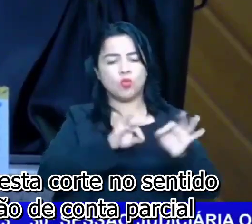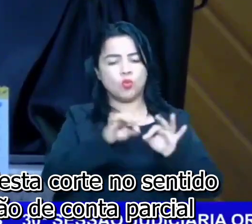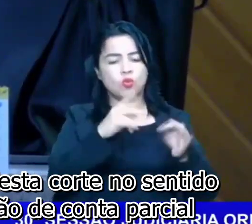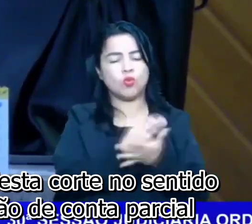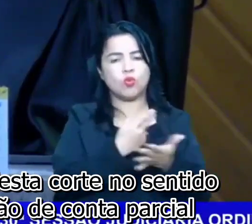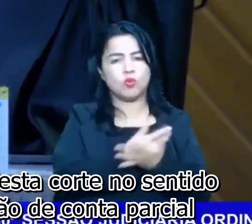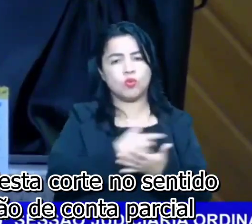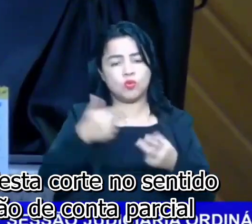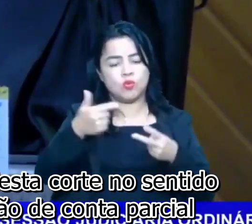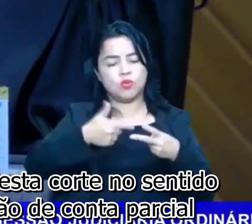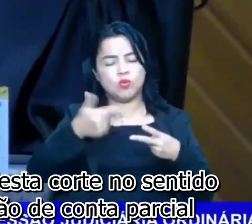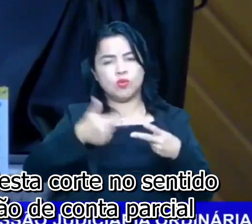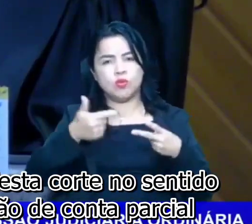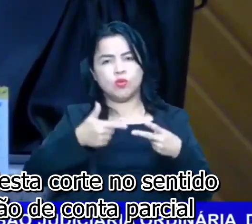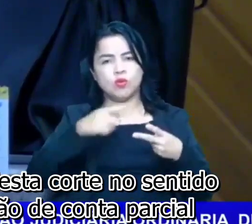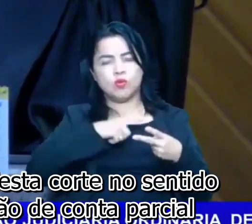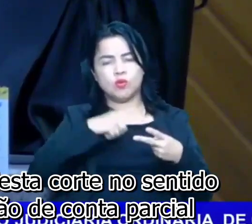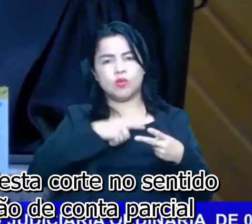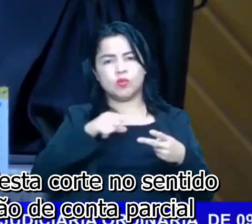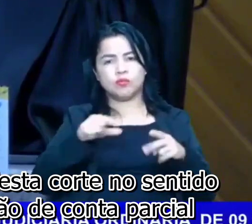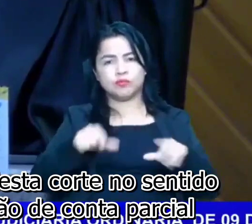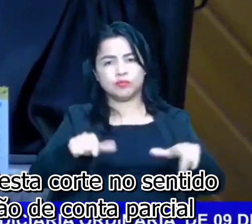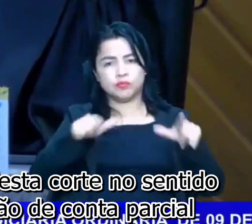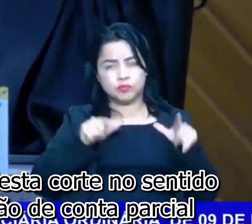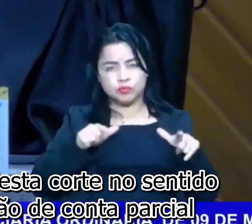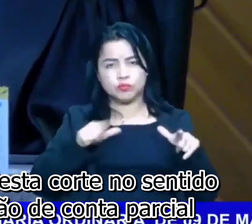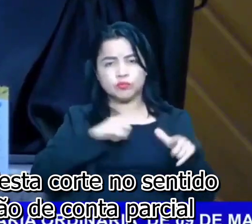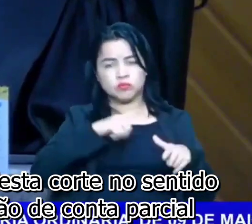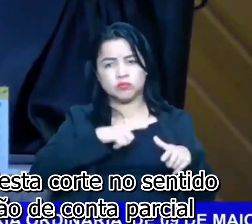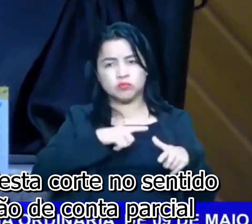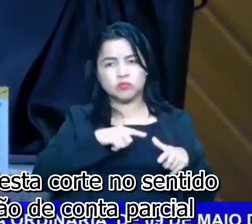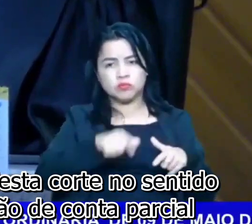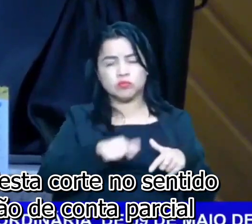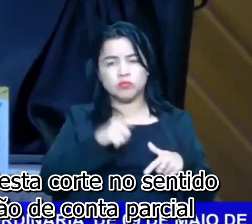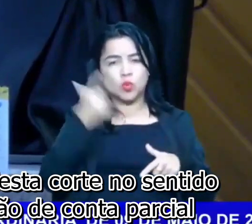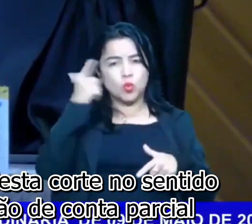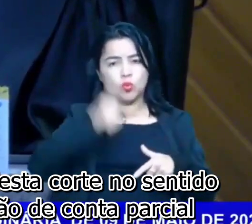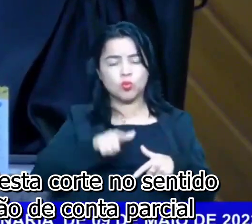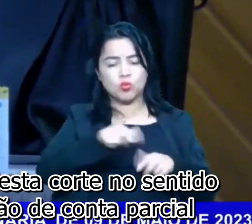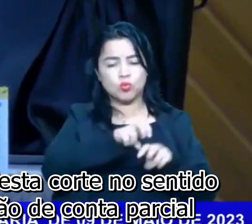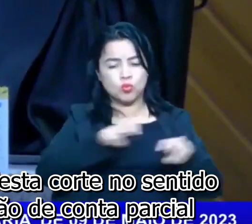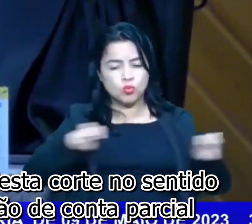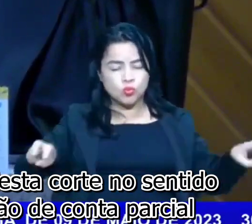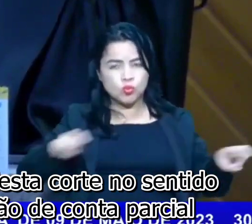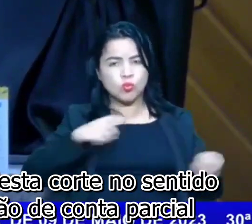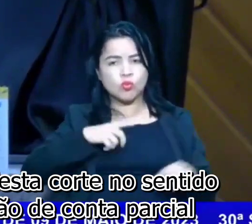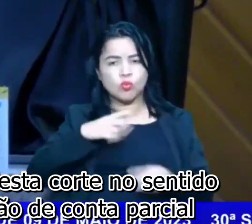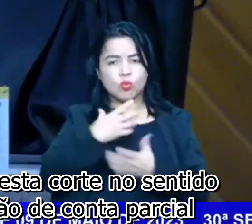segunda é o registro que a jurisprudência é firme desta Corte, no sentido de considerar a omissão de